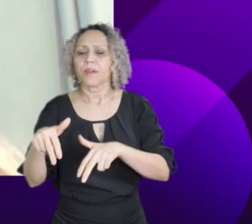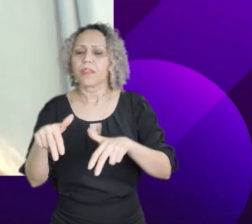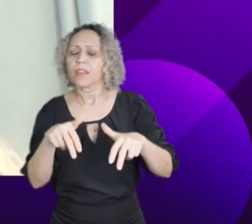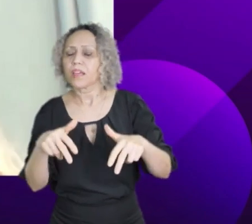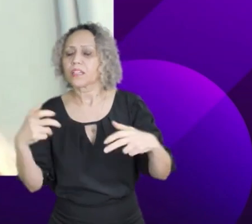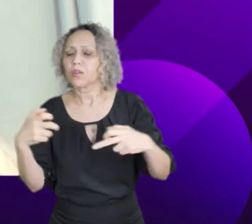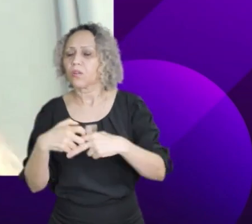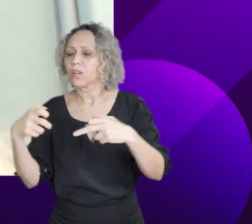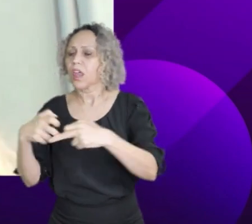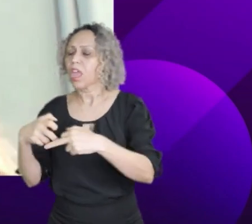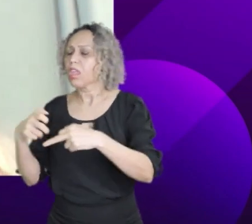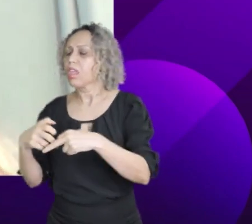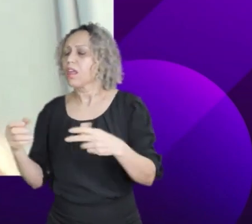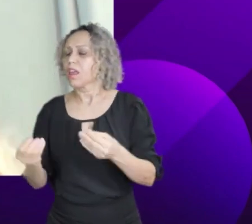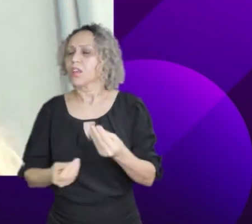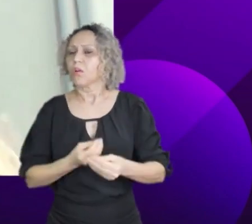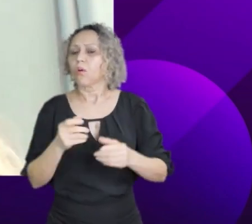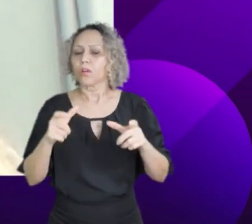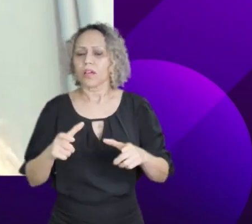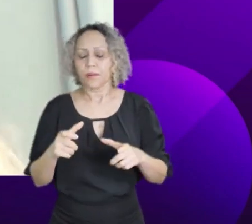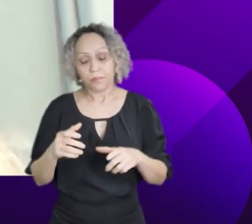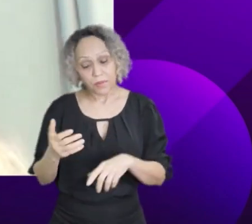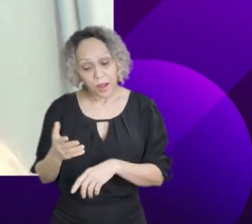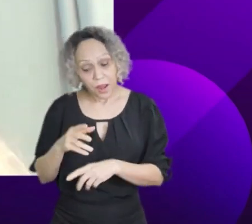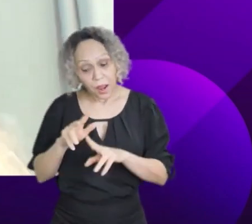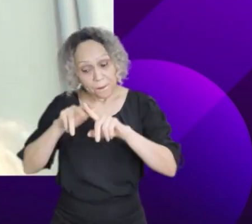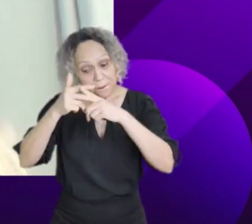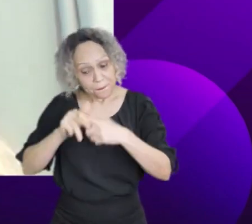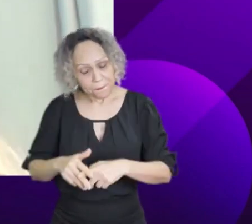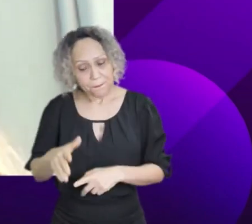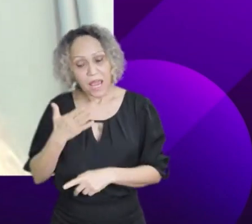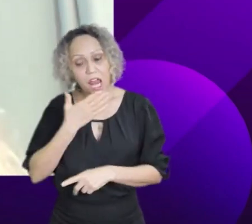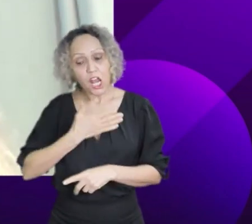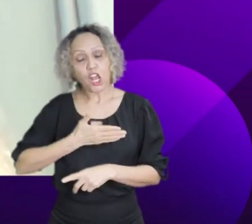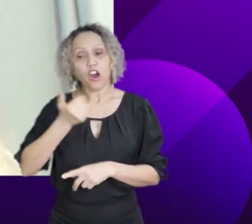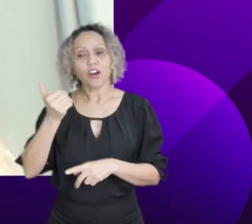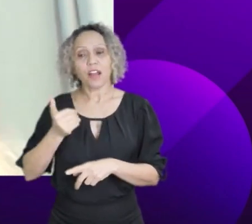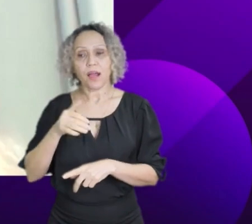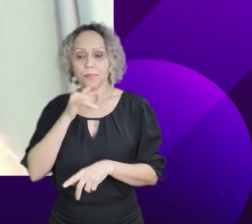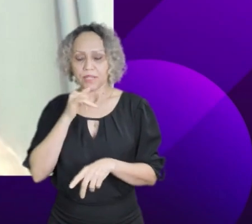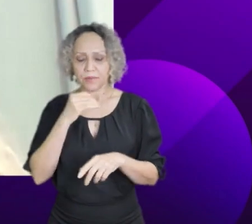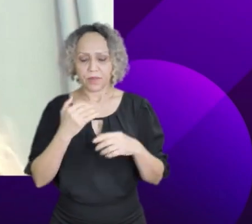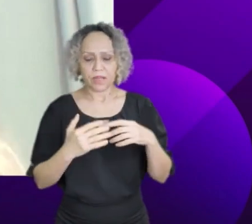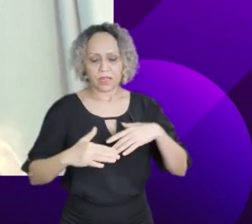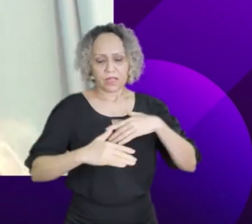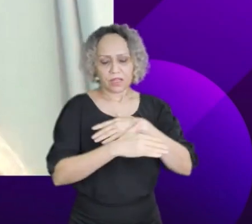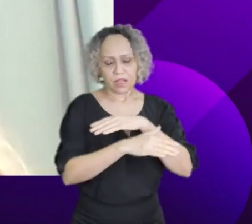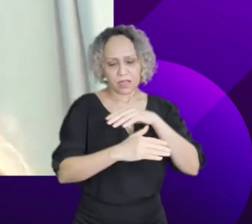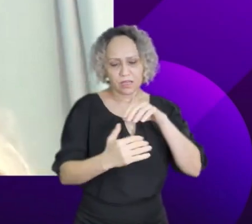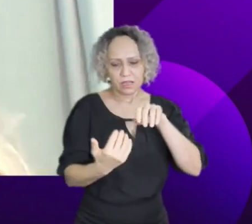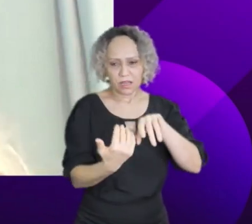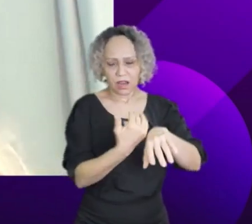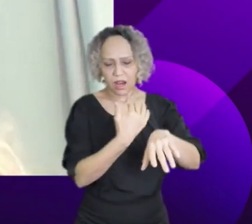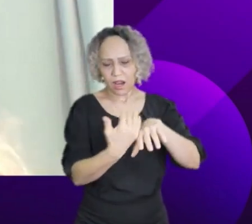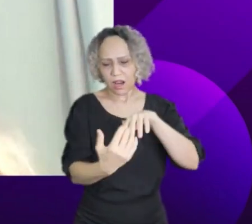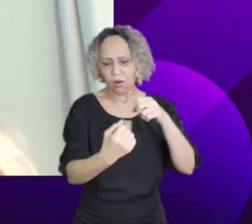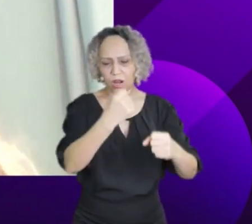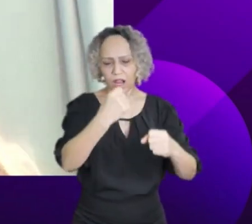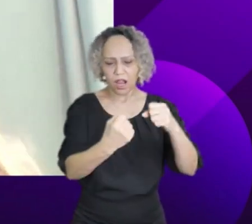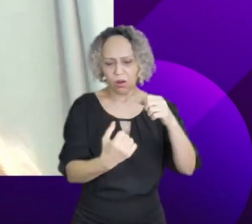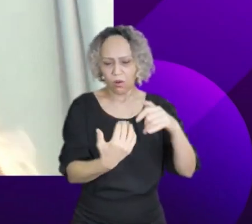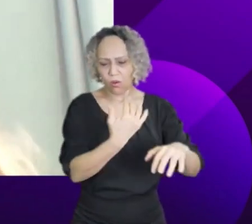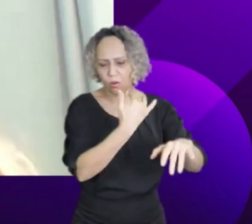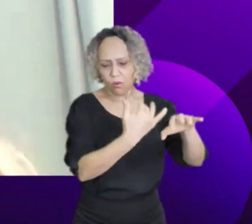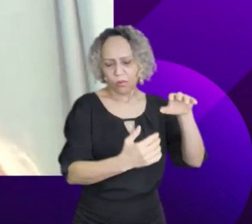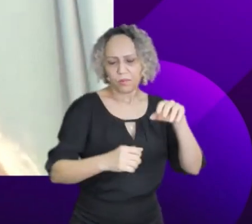das travessias. É muito importante. Esse é um dado que é pouco